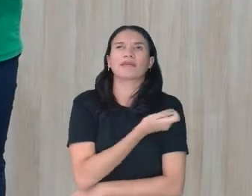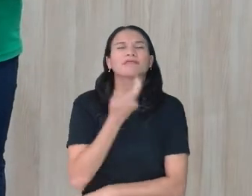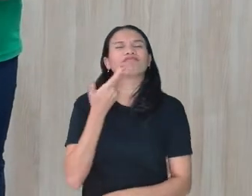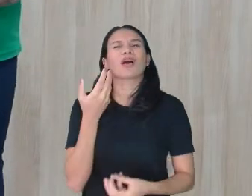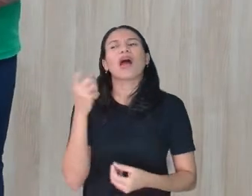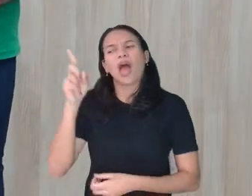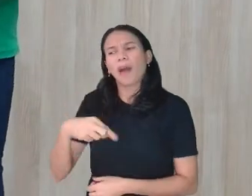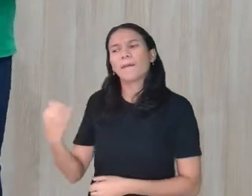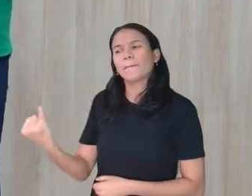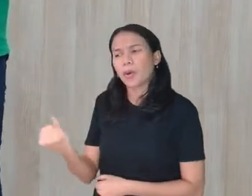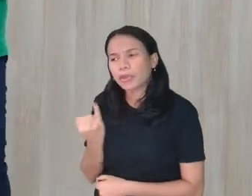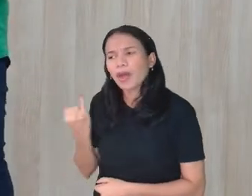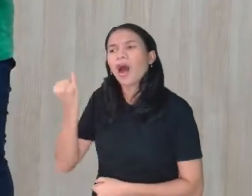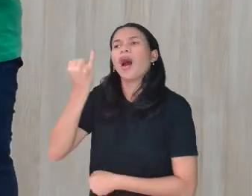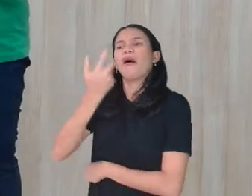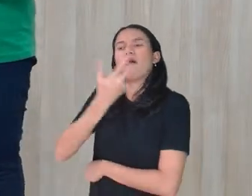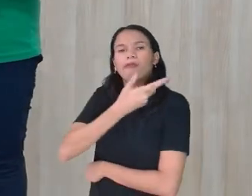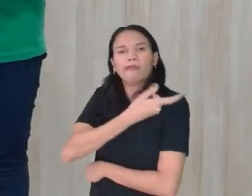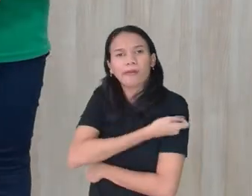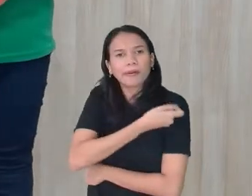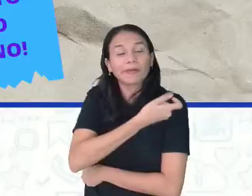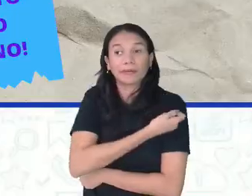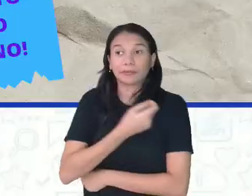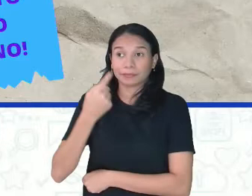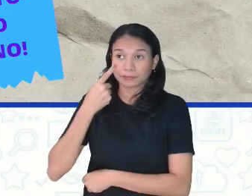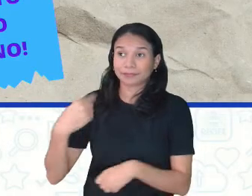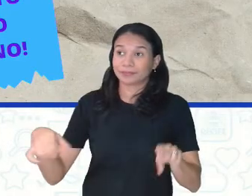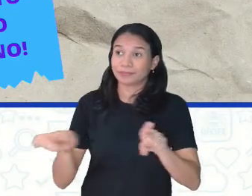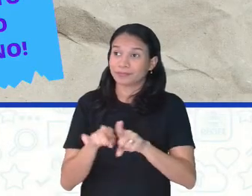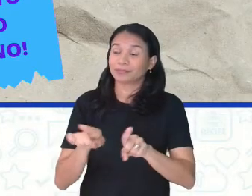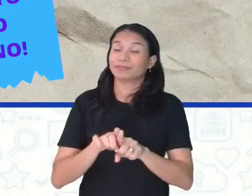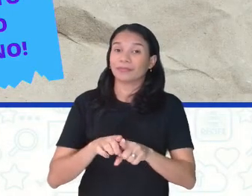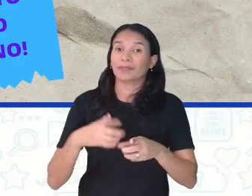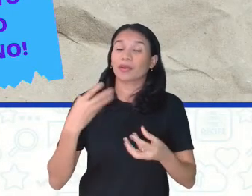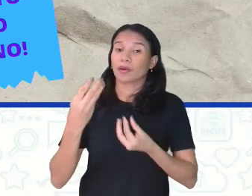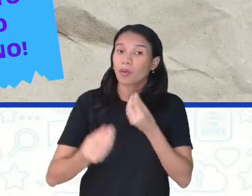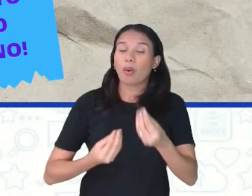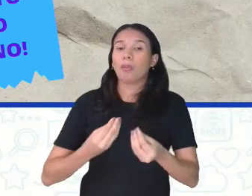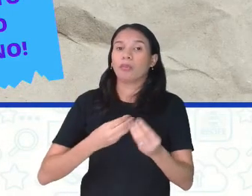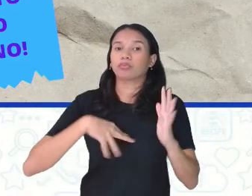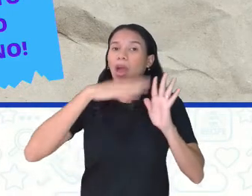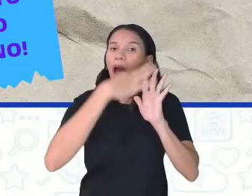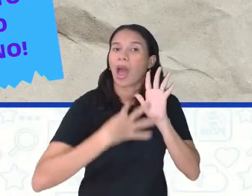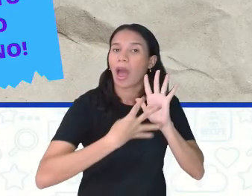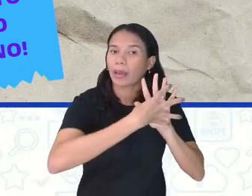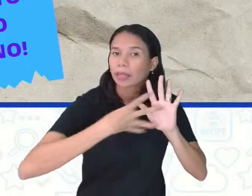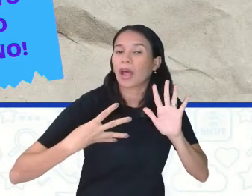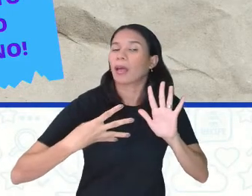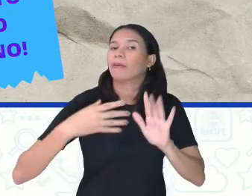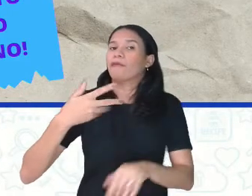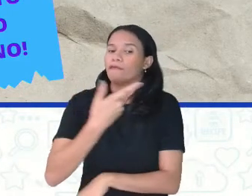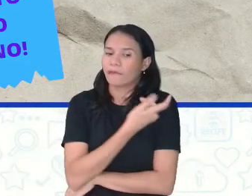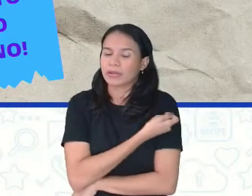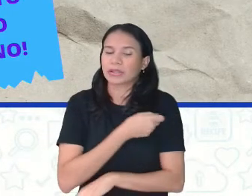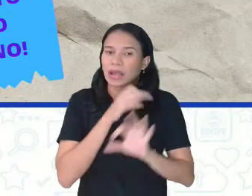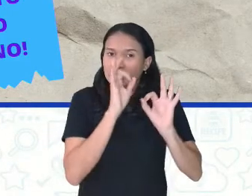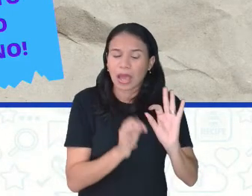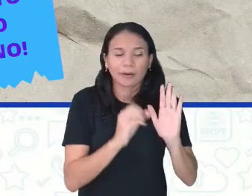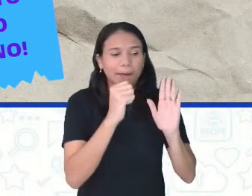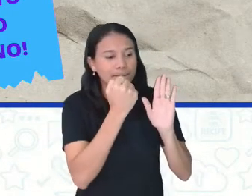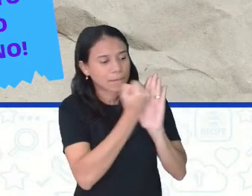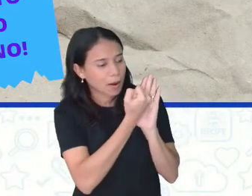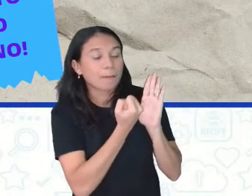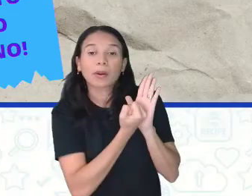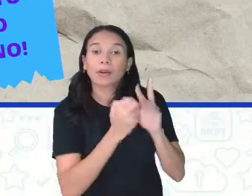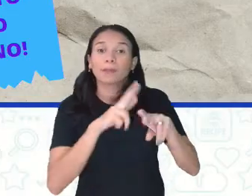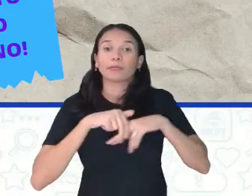como é importante, vamos colocar aí todo o nosso esquema vacinal em dia e lembrar que a nossa grande campanha